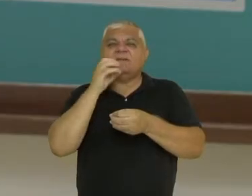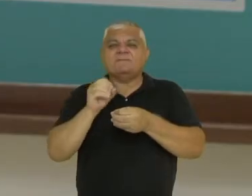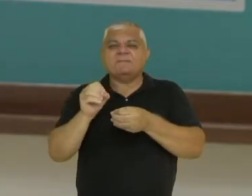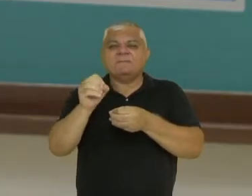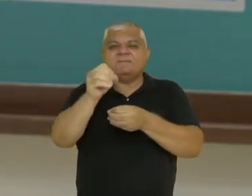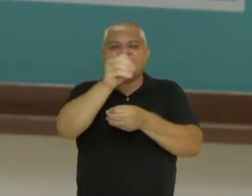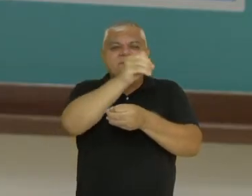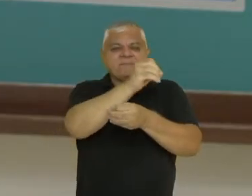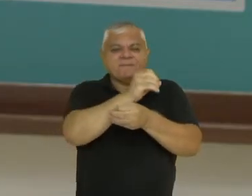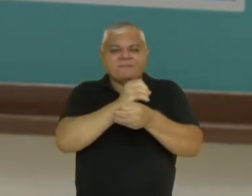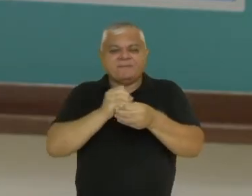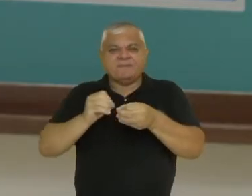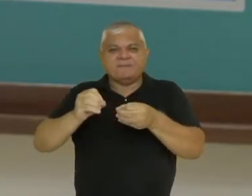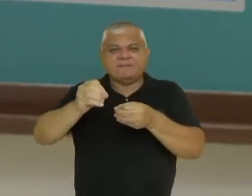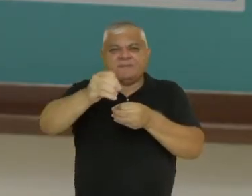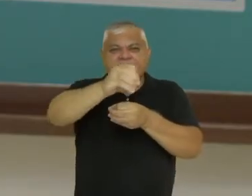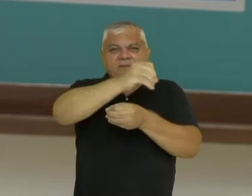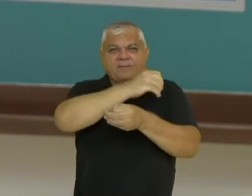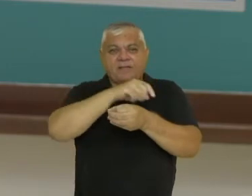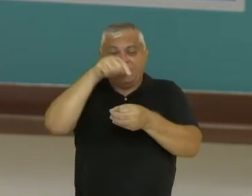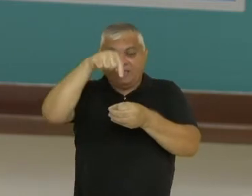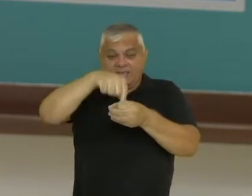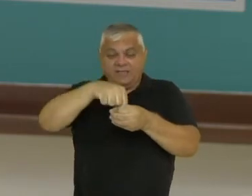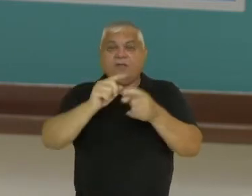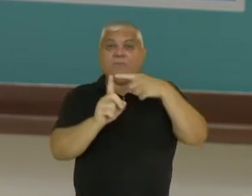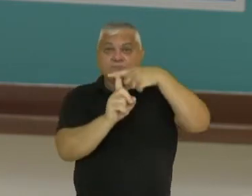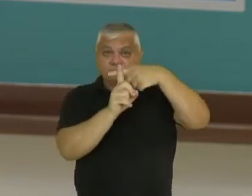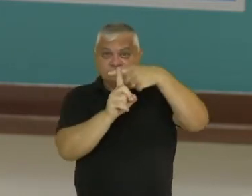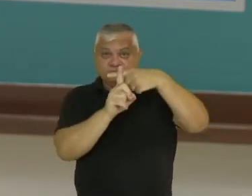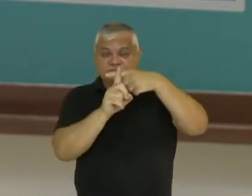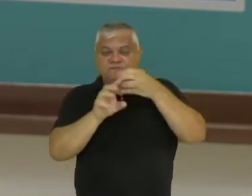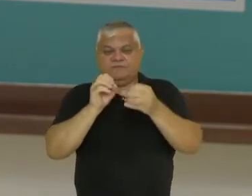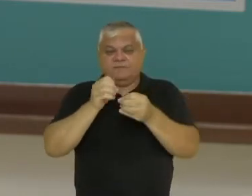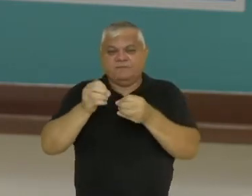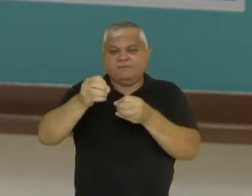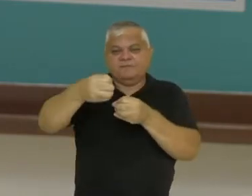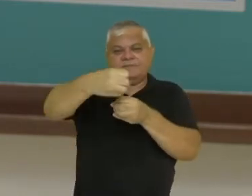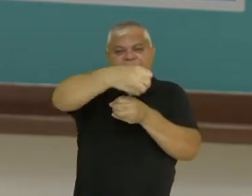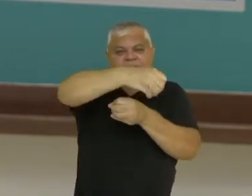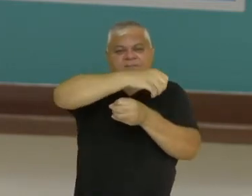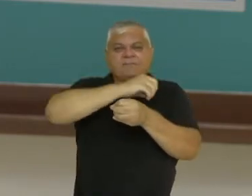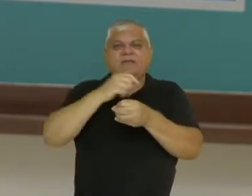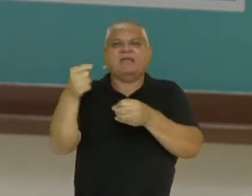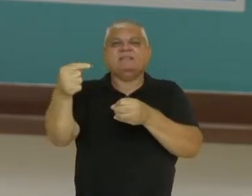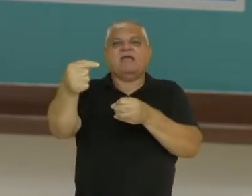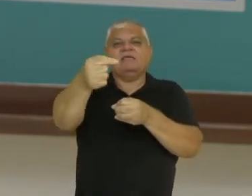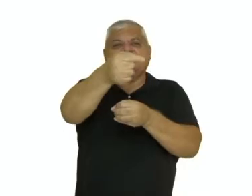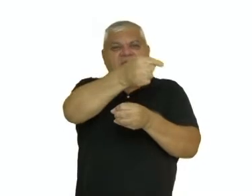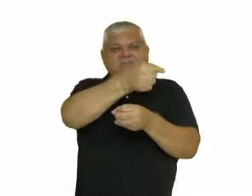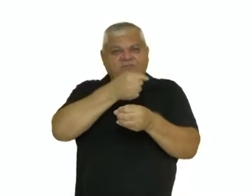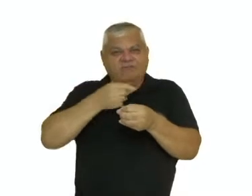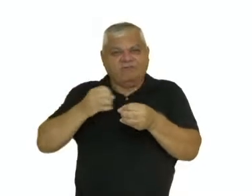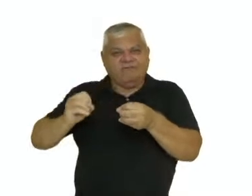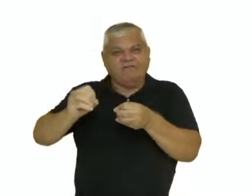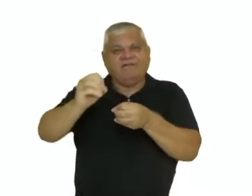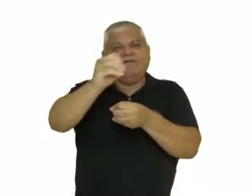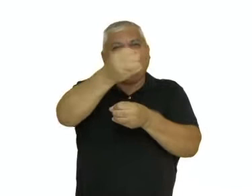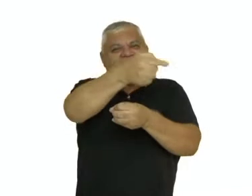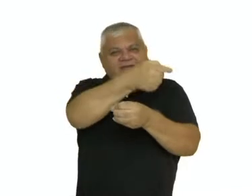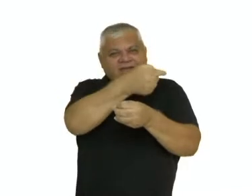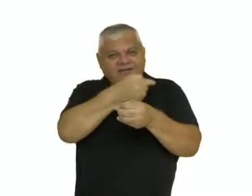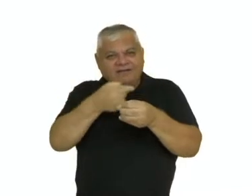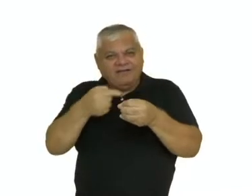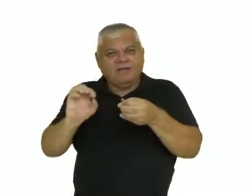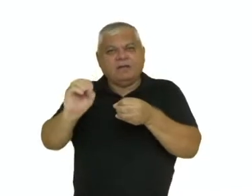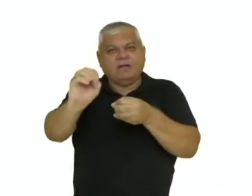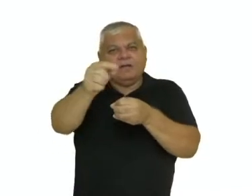cargas positivas e a parte em volta ali vai ter as cargas negativas. Outra conclusão que o cientista chegou foi que o